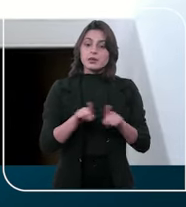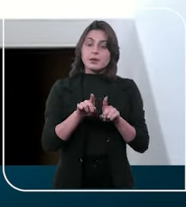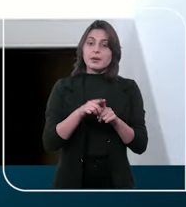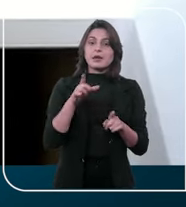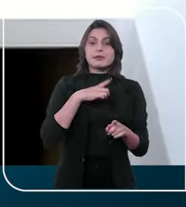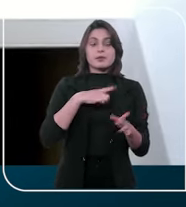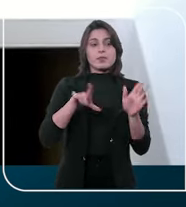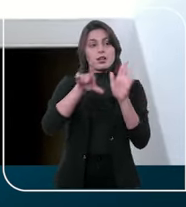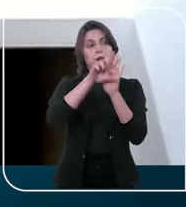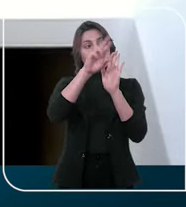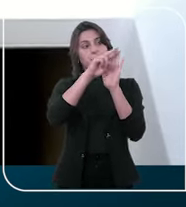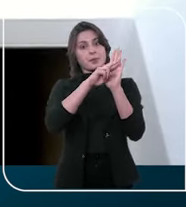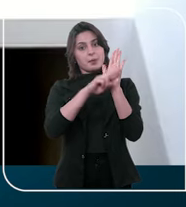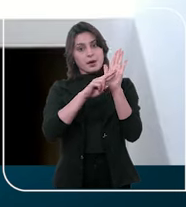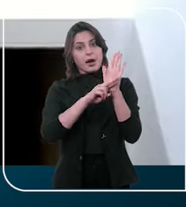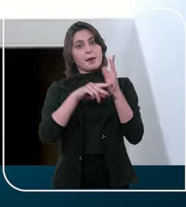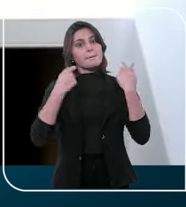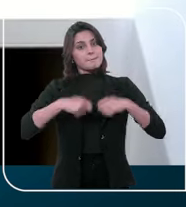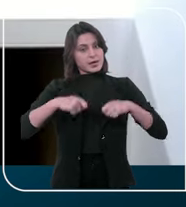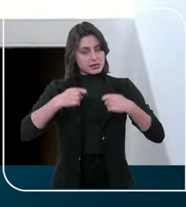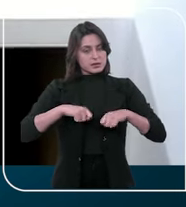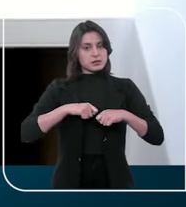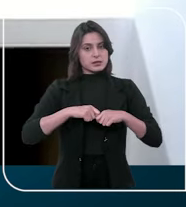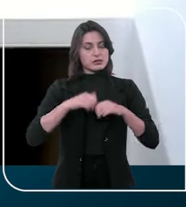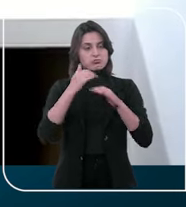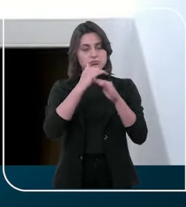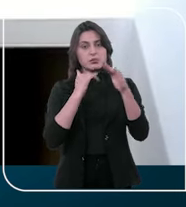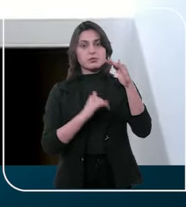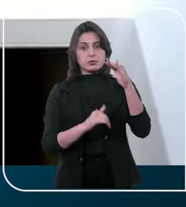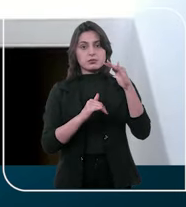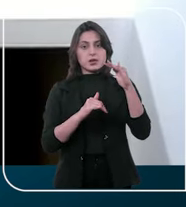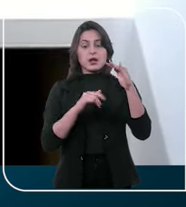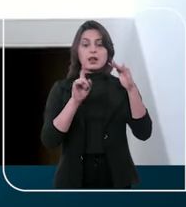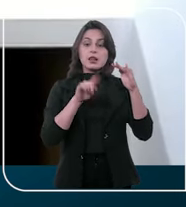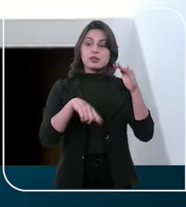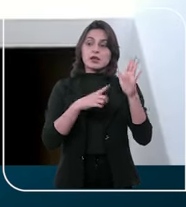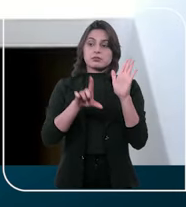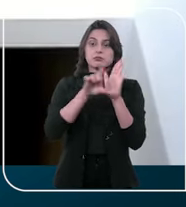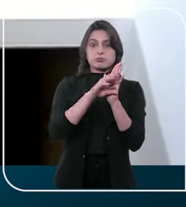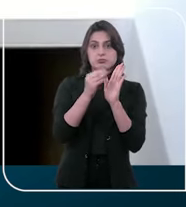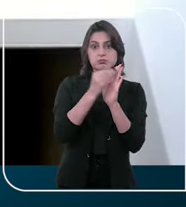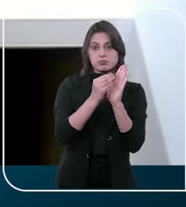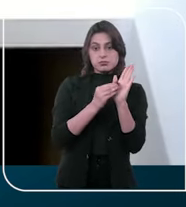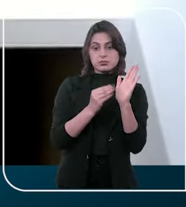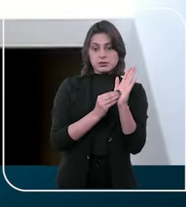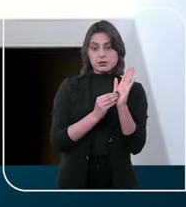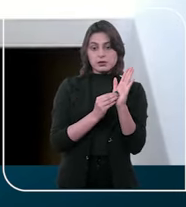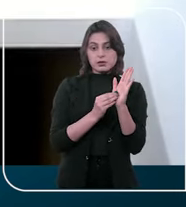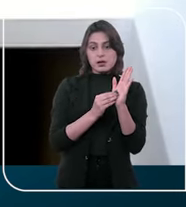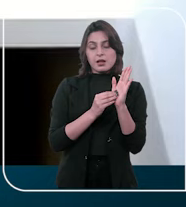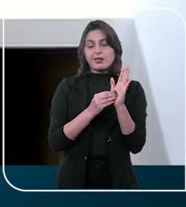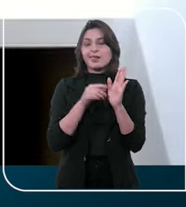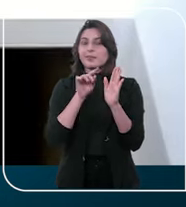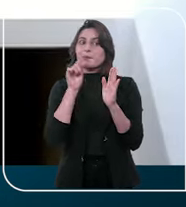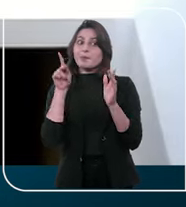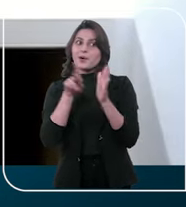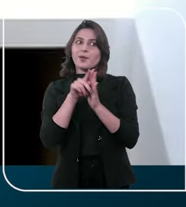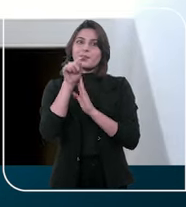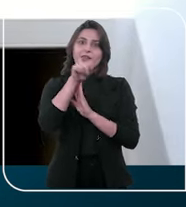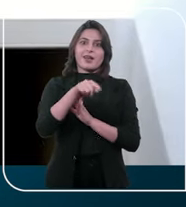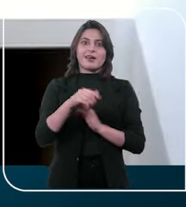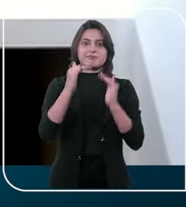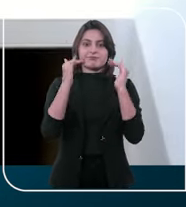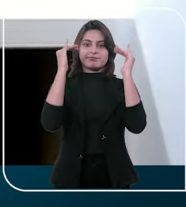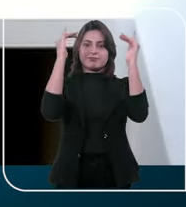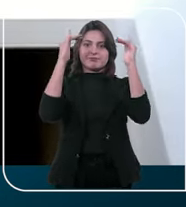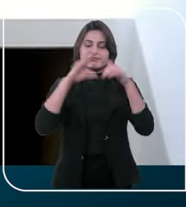de uma submissão também desse dispositivo legal ao controle concentrado do Supremo. E isso ainda não aconteceu, infelizmente. Mas eu acredito que esse